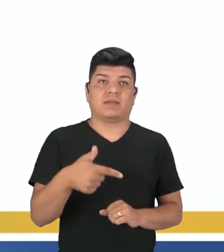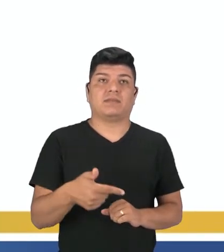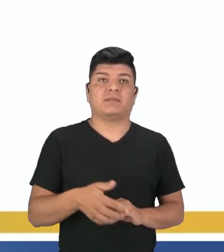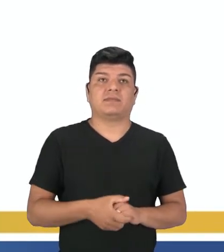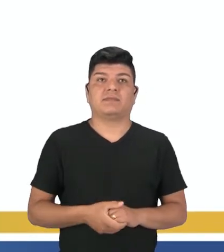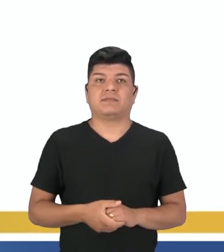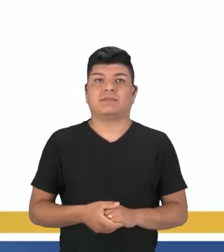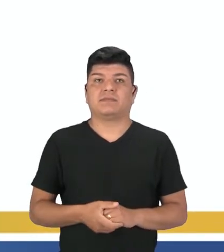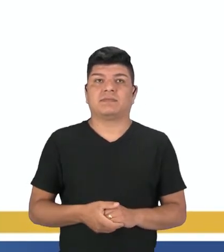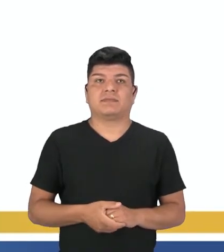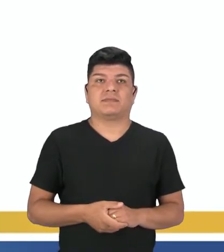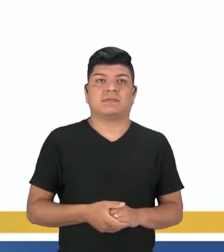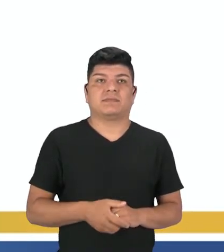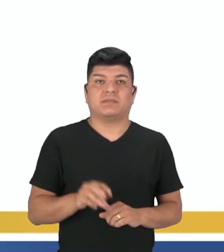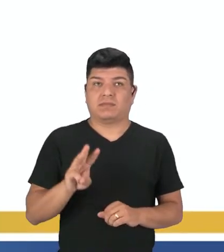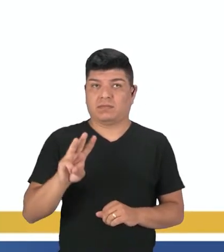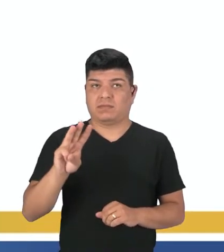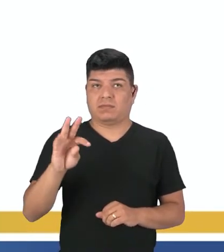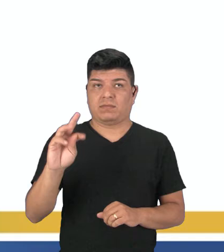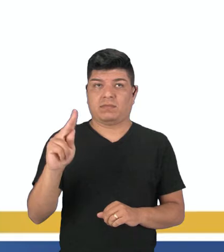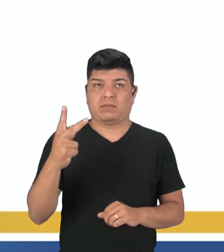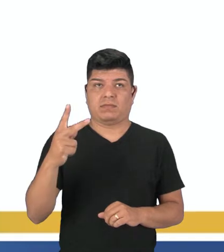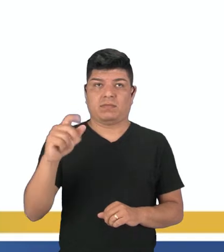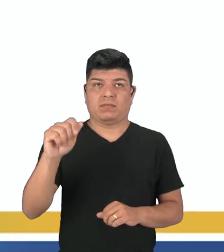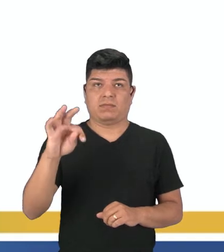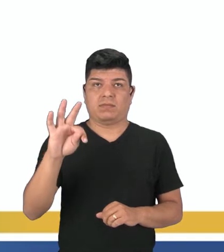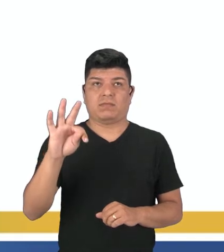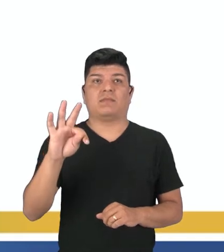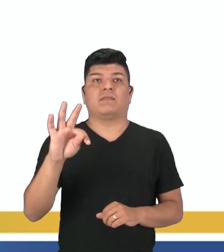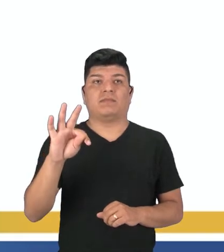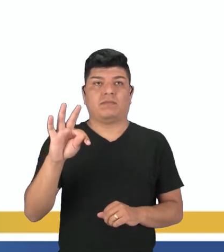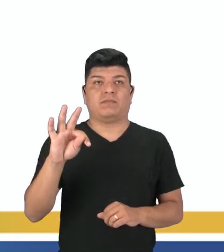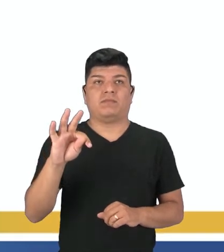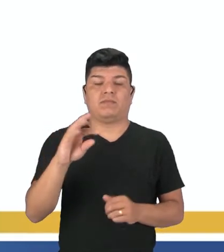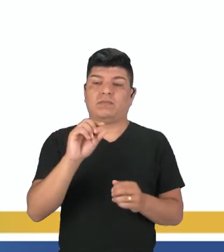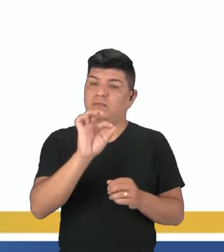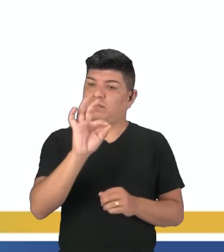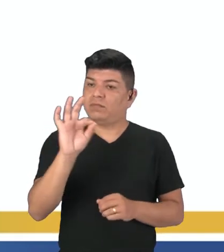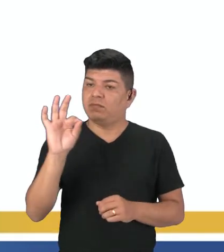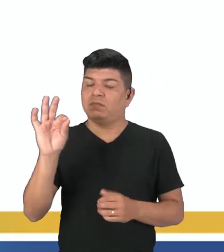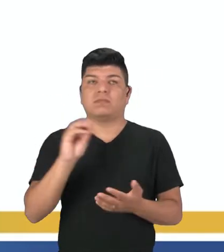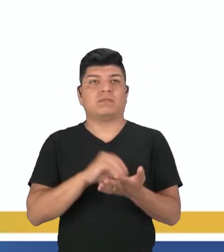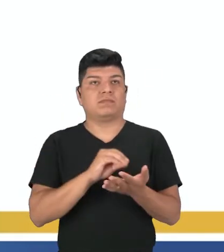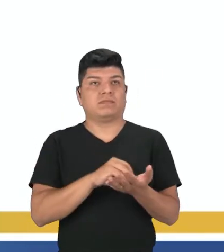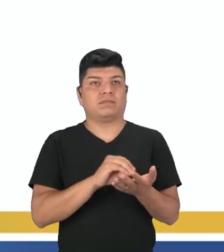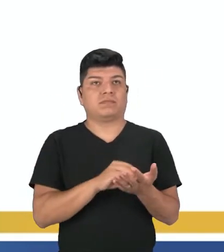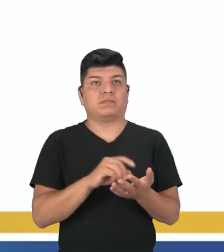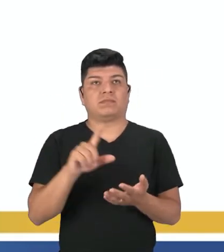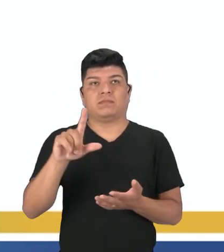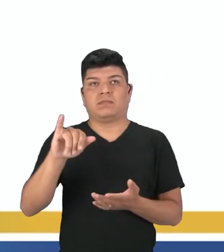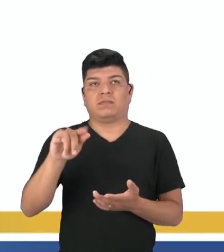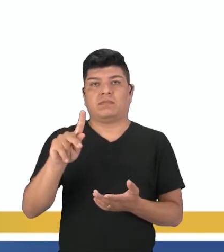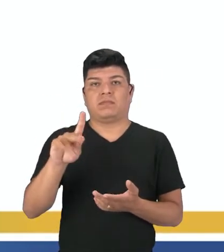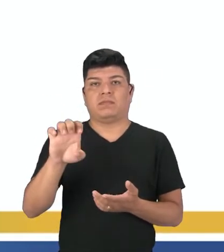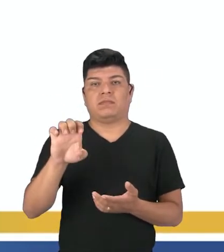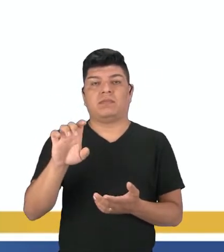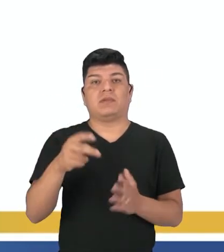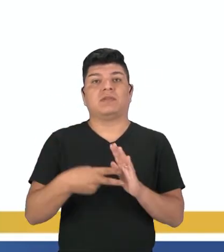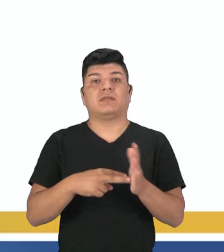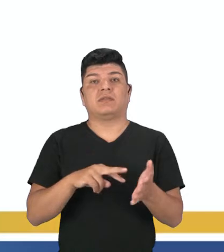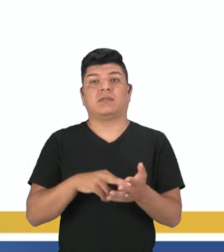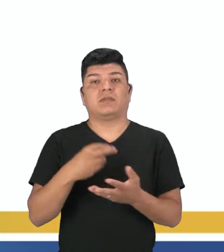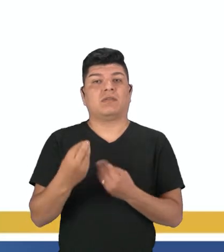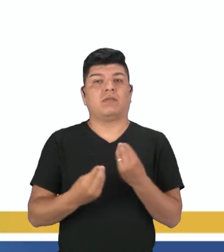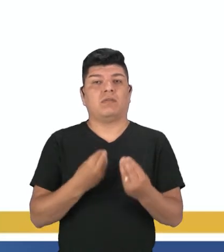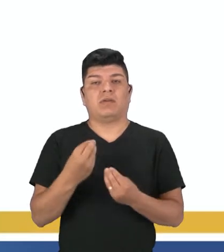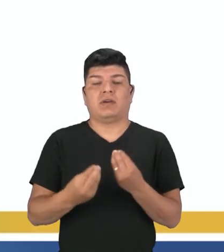Próxima, what, aí tem os pontinhos, né, porque você vai completar esse meio dessa estrutura, like. Ele vai significar